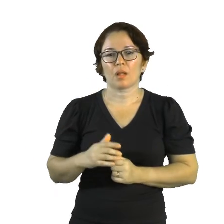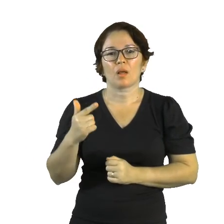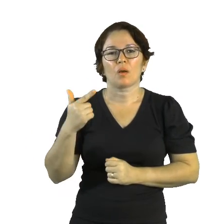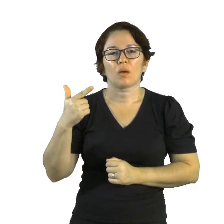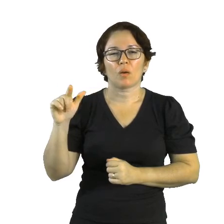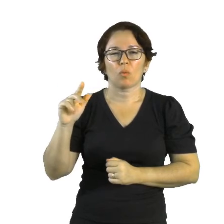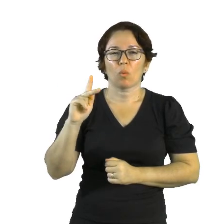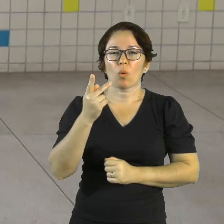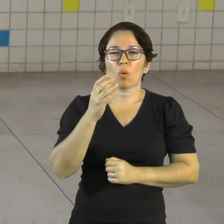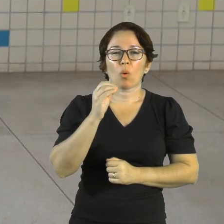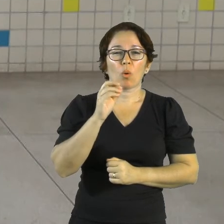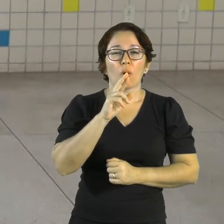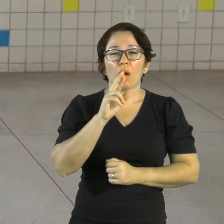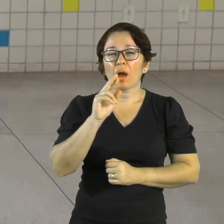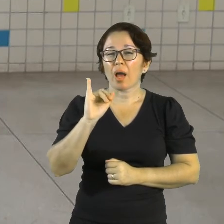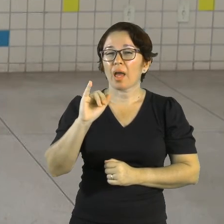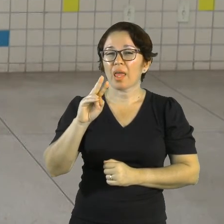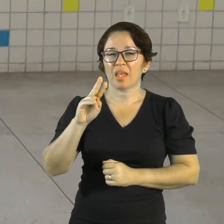Horrível.